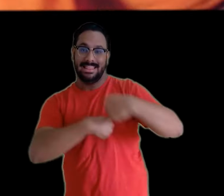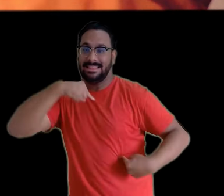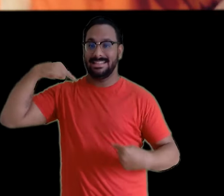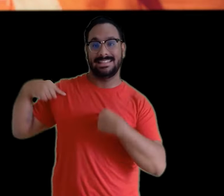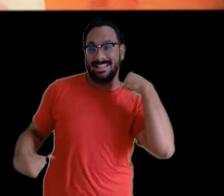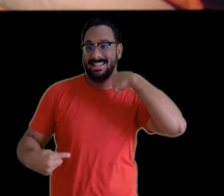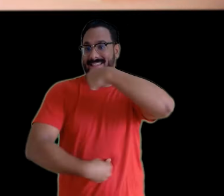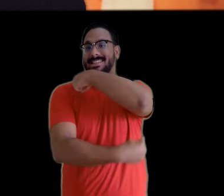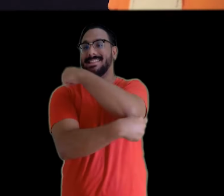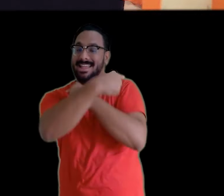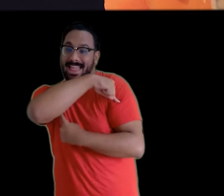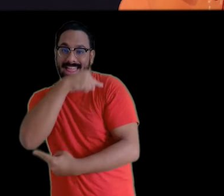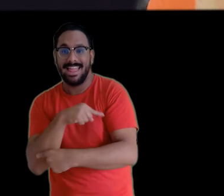ali.